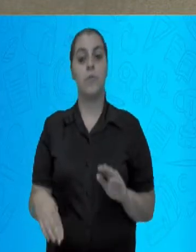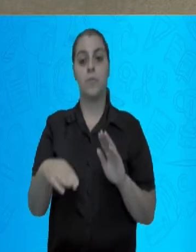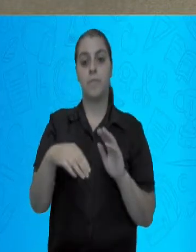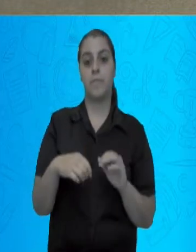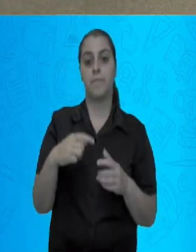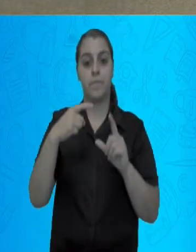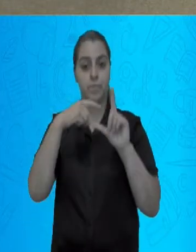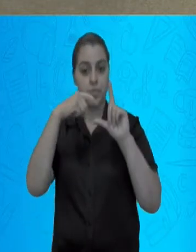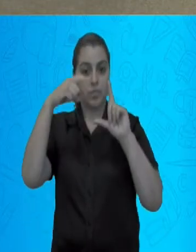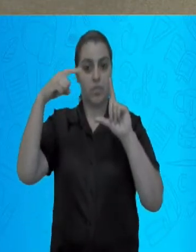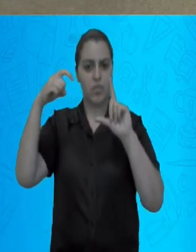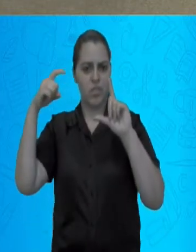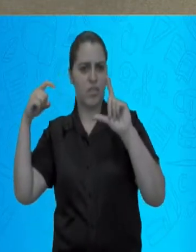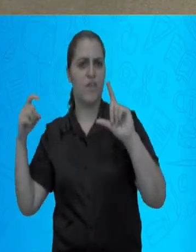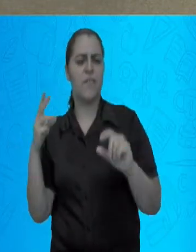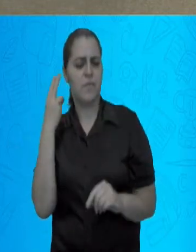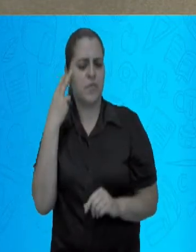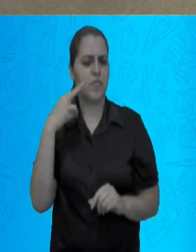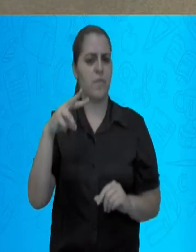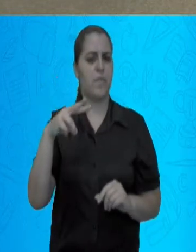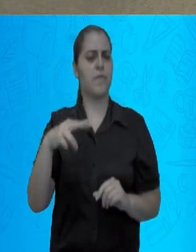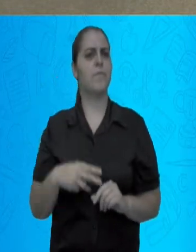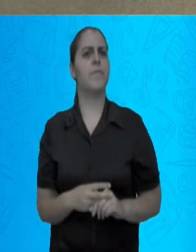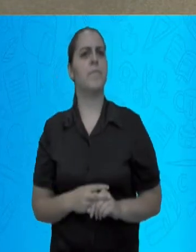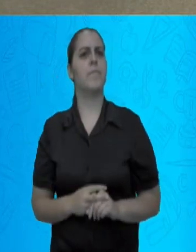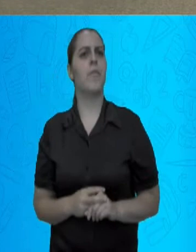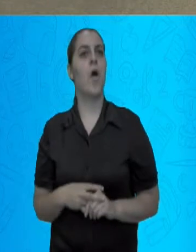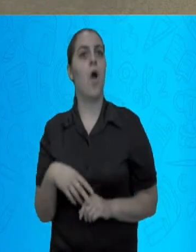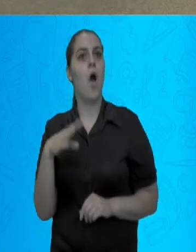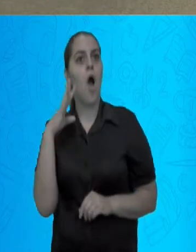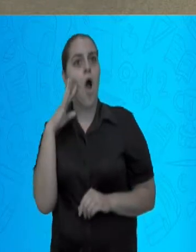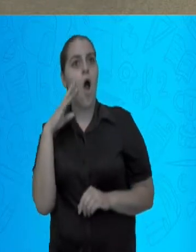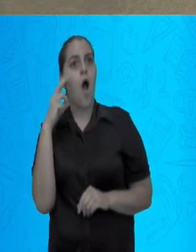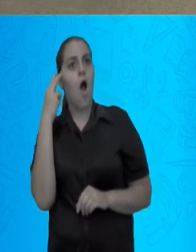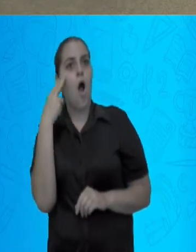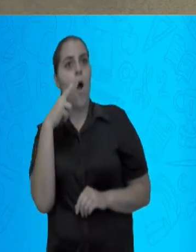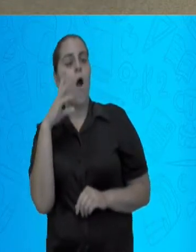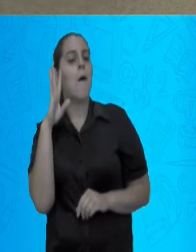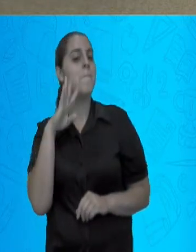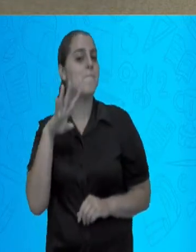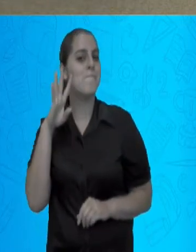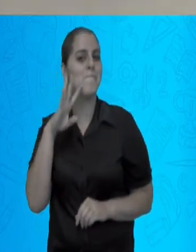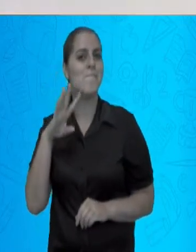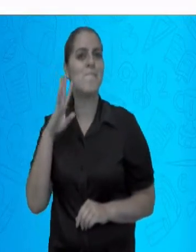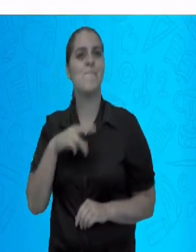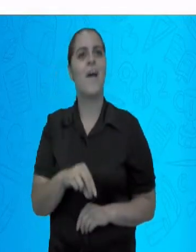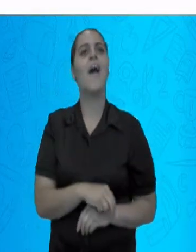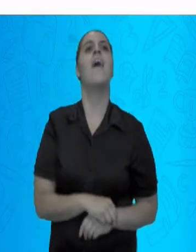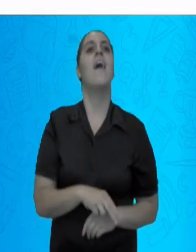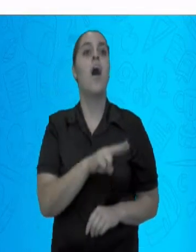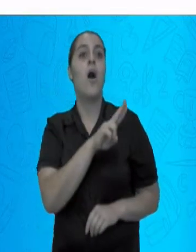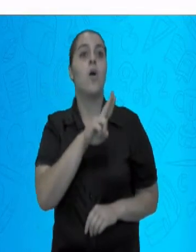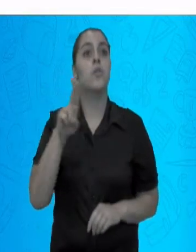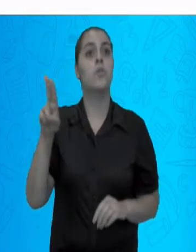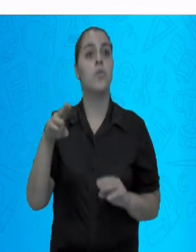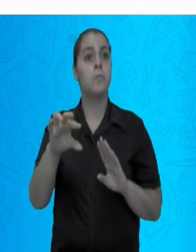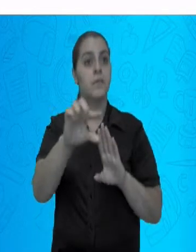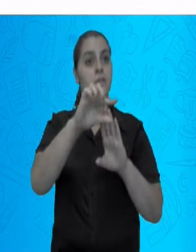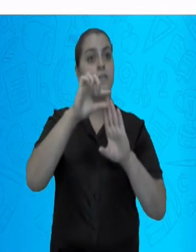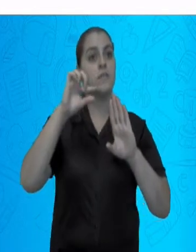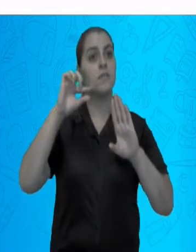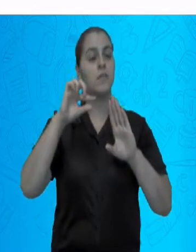gráfico. Vamos ver como ficaria? Olha aqui, gente, o nome está aqui